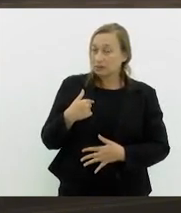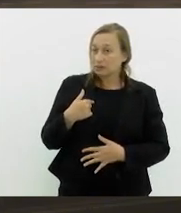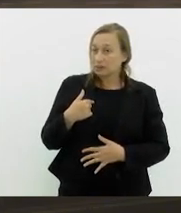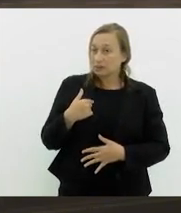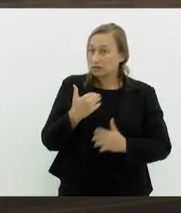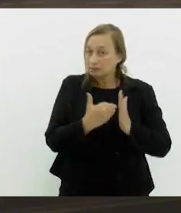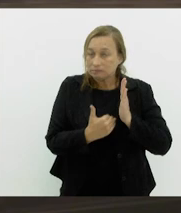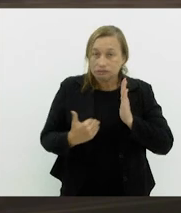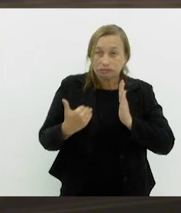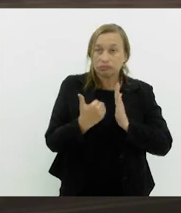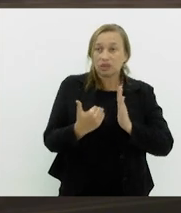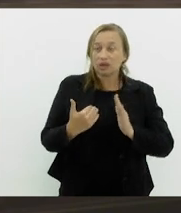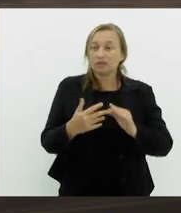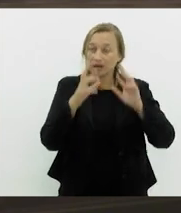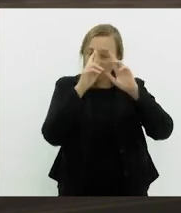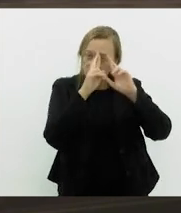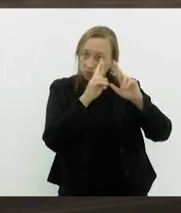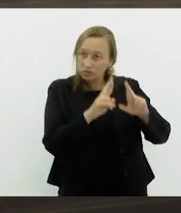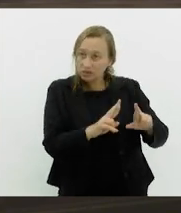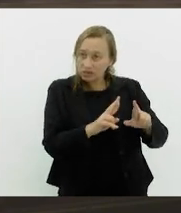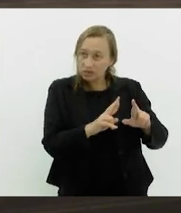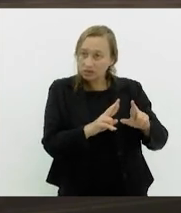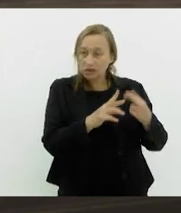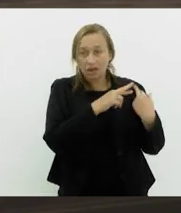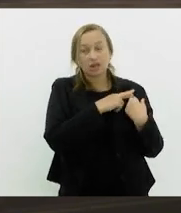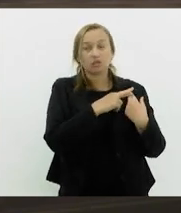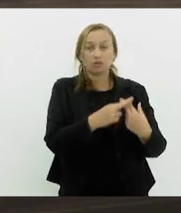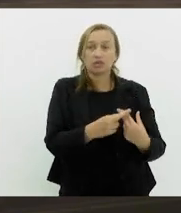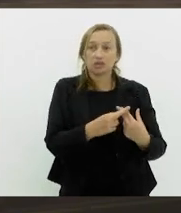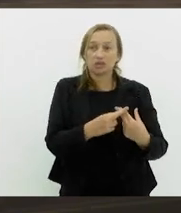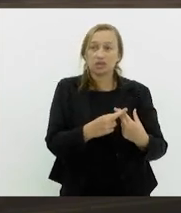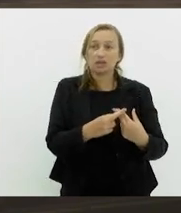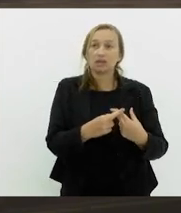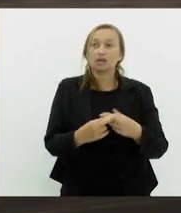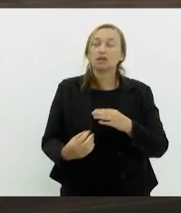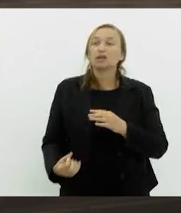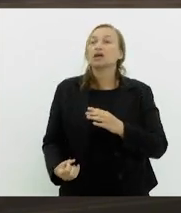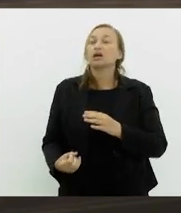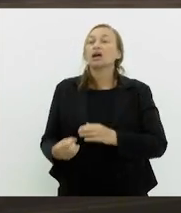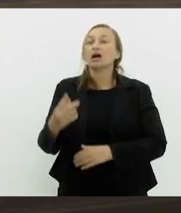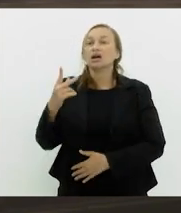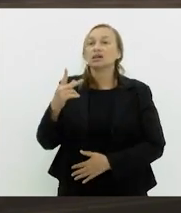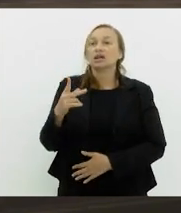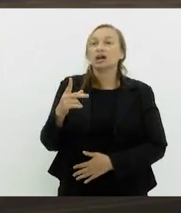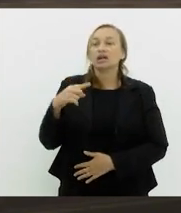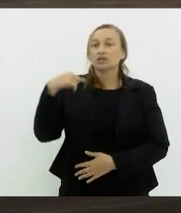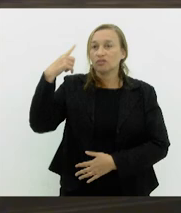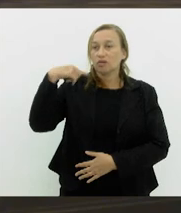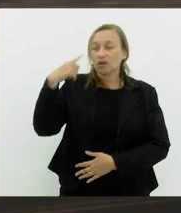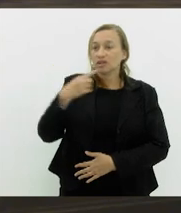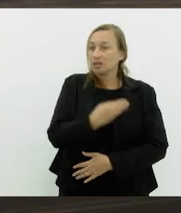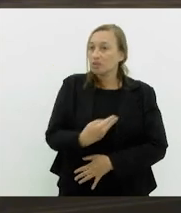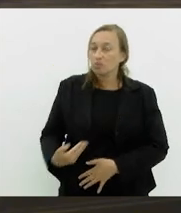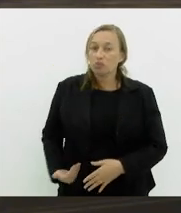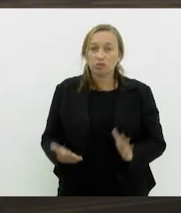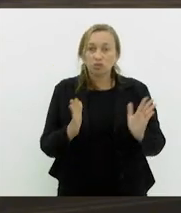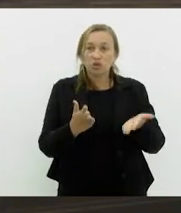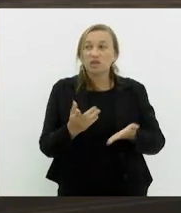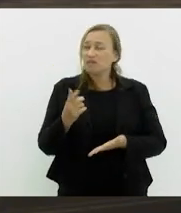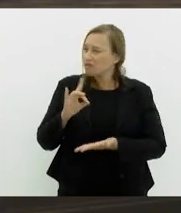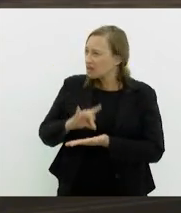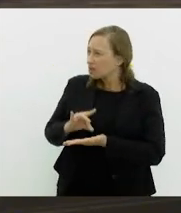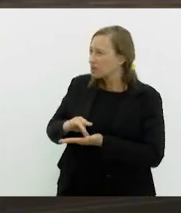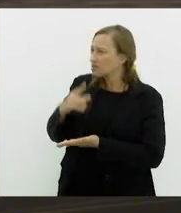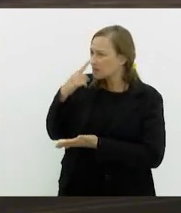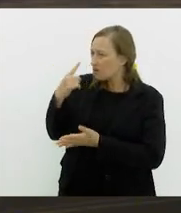um dos responsáveis pela existência da advocacia pública do Poder Legislativo hoje. Porque, realmente, se vocês lerem esse